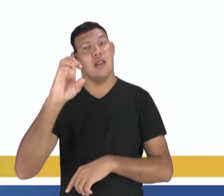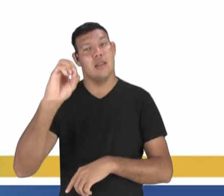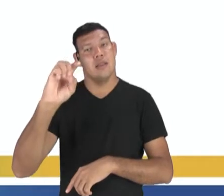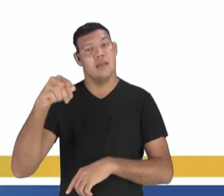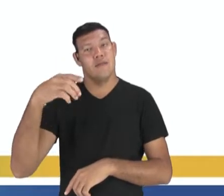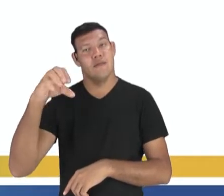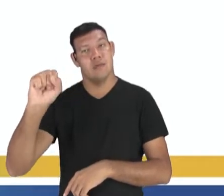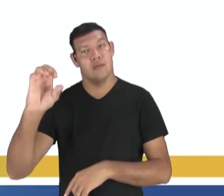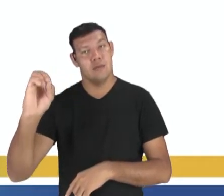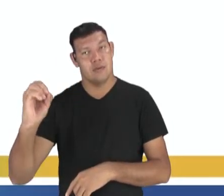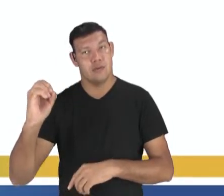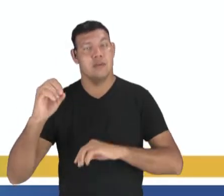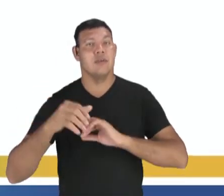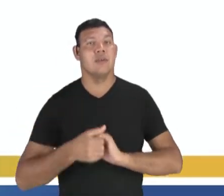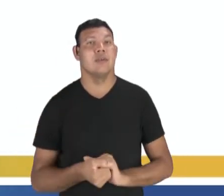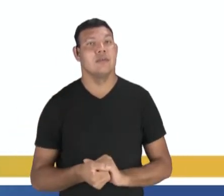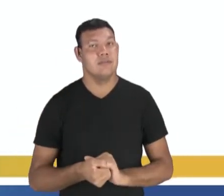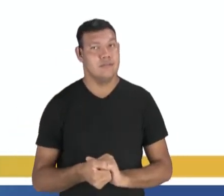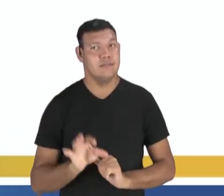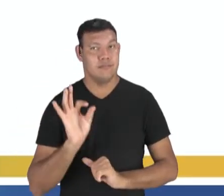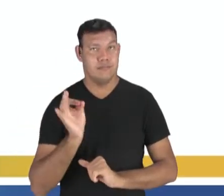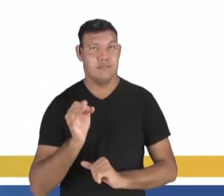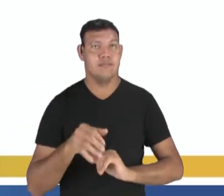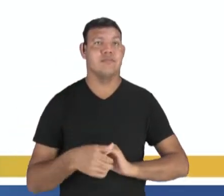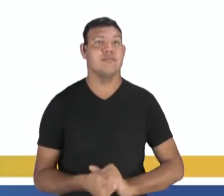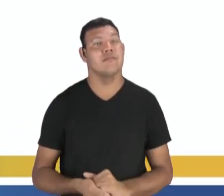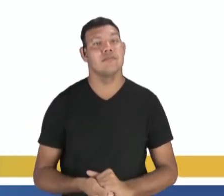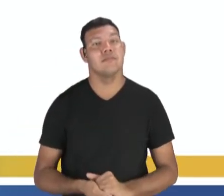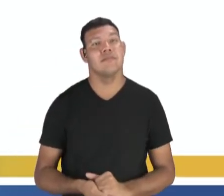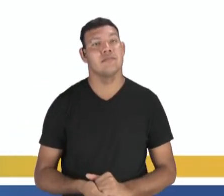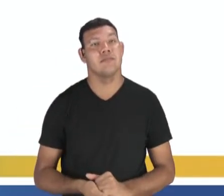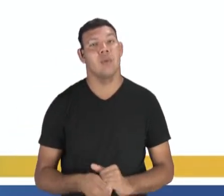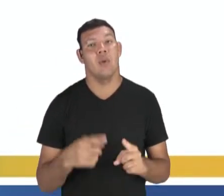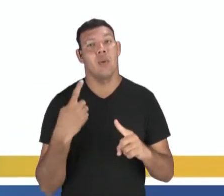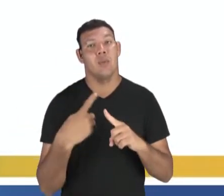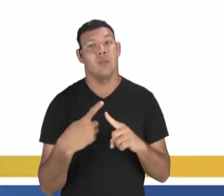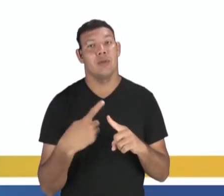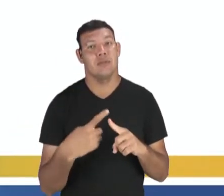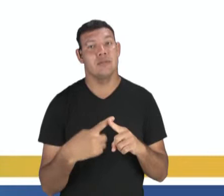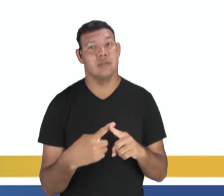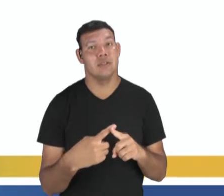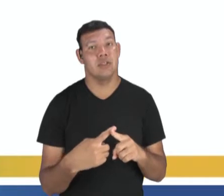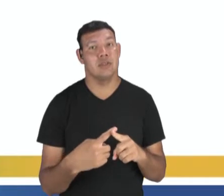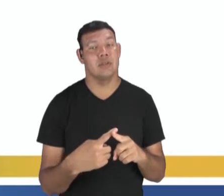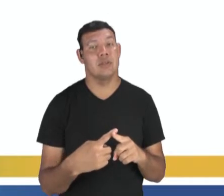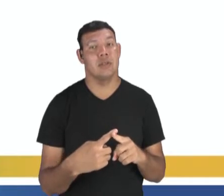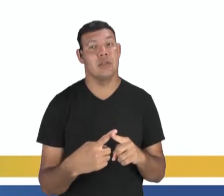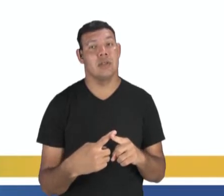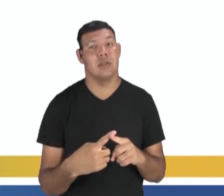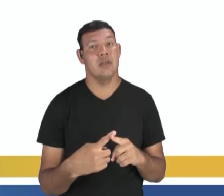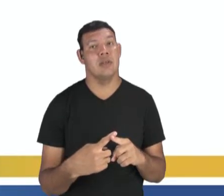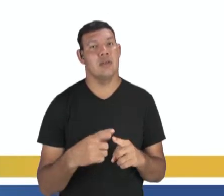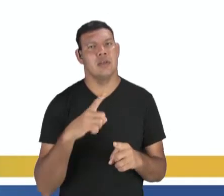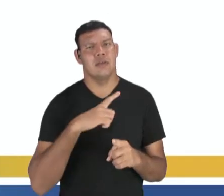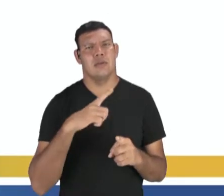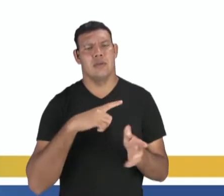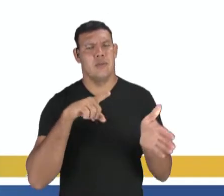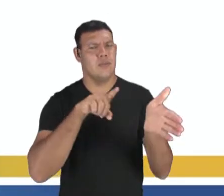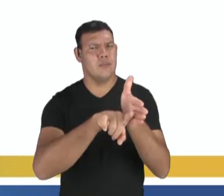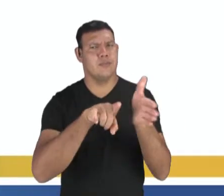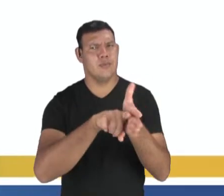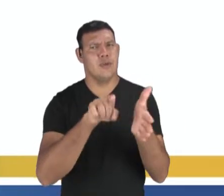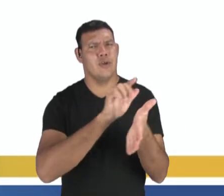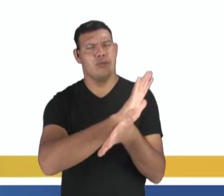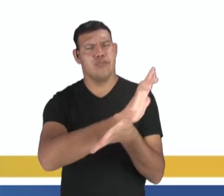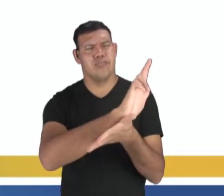0,80 e é isso porque ele vai ter na eleição vai ter variar e pergunta